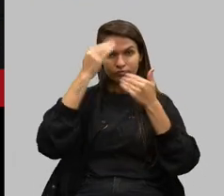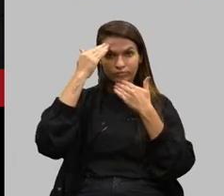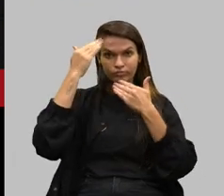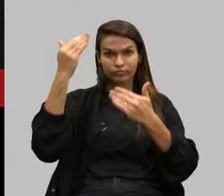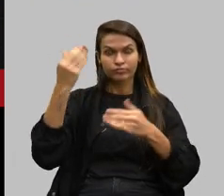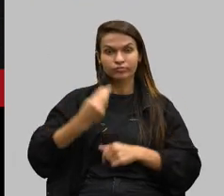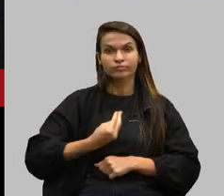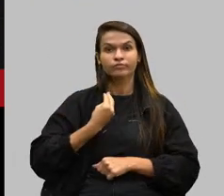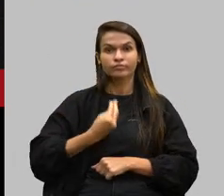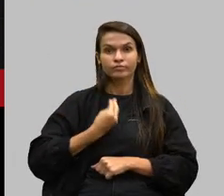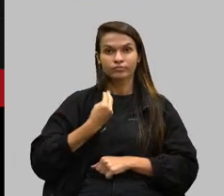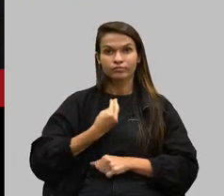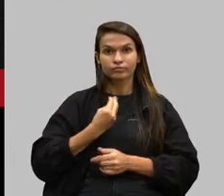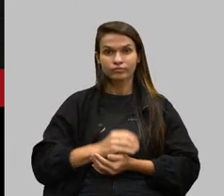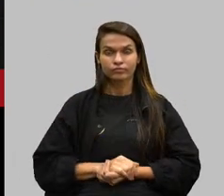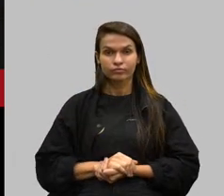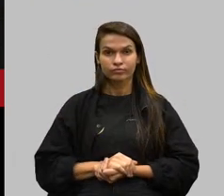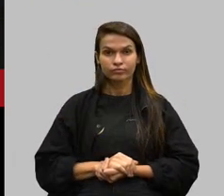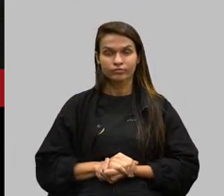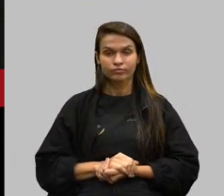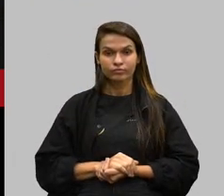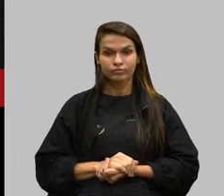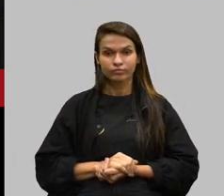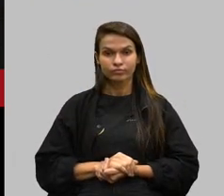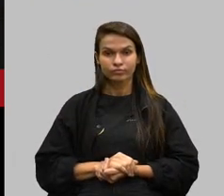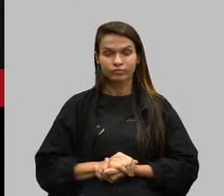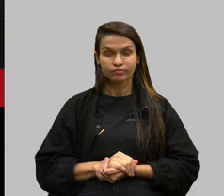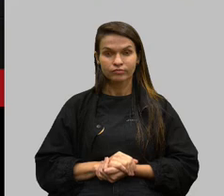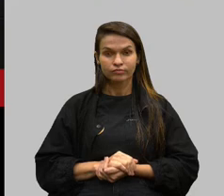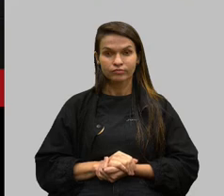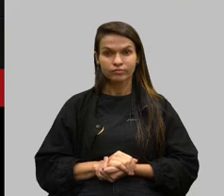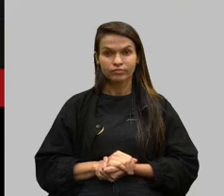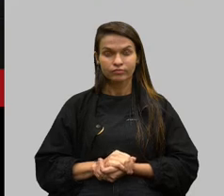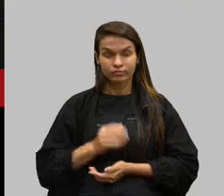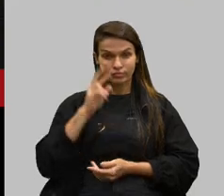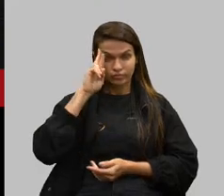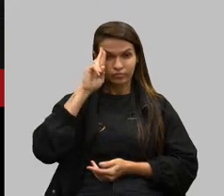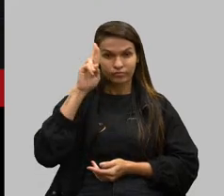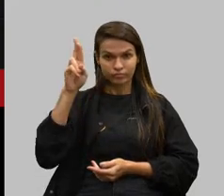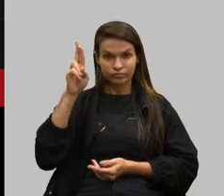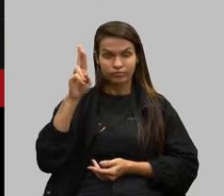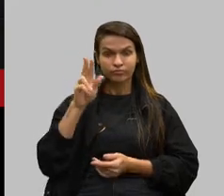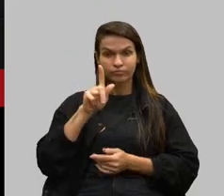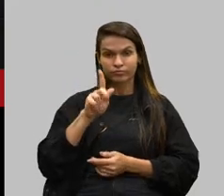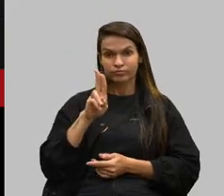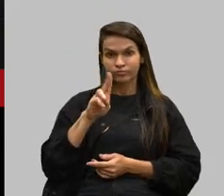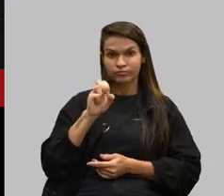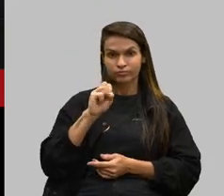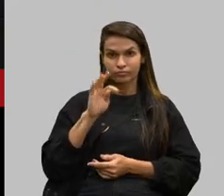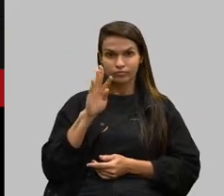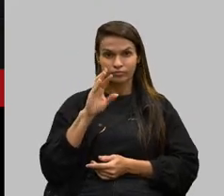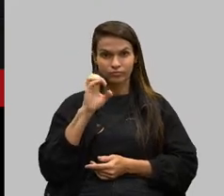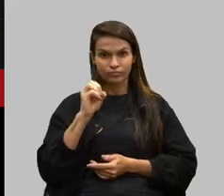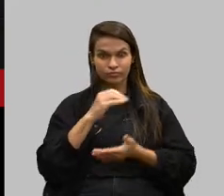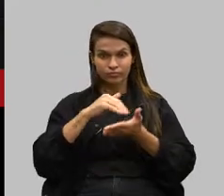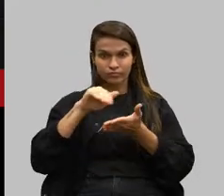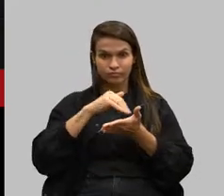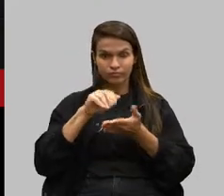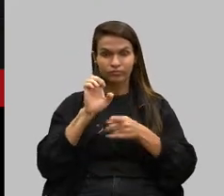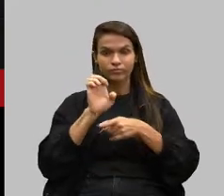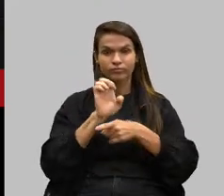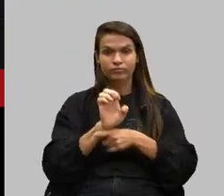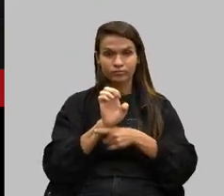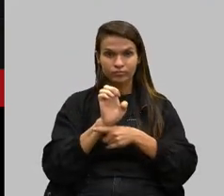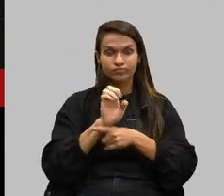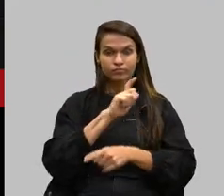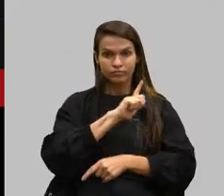a presença dos excelentíssimos Senhores Gustavo Valadares secretário de estado